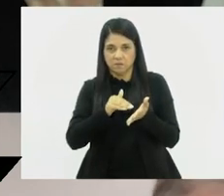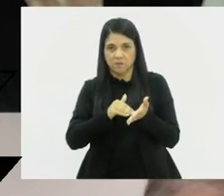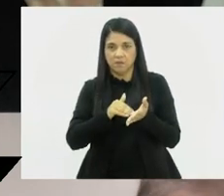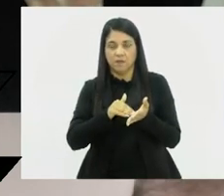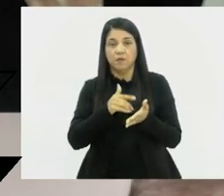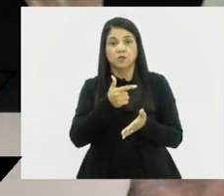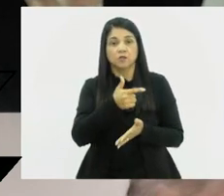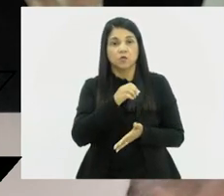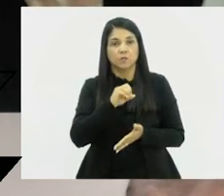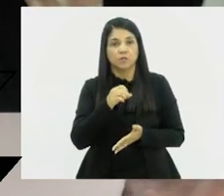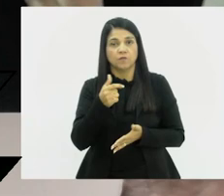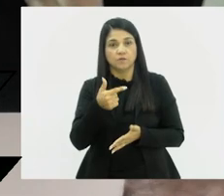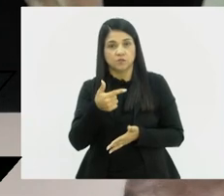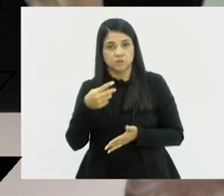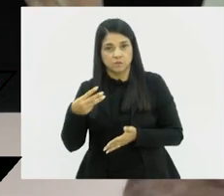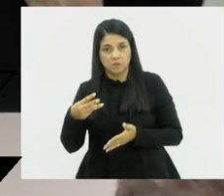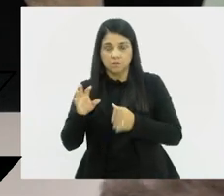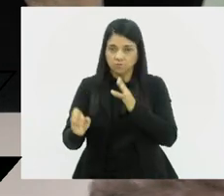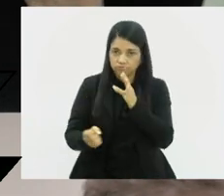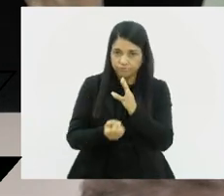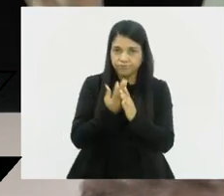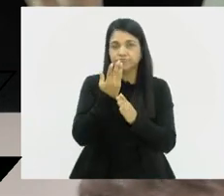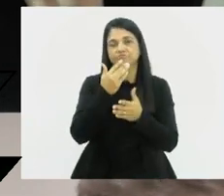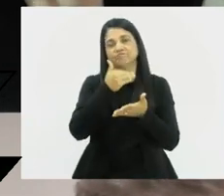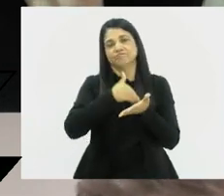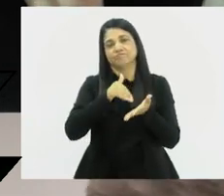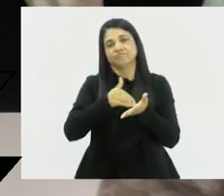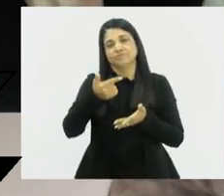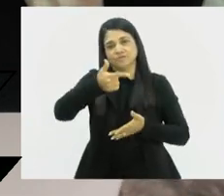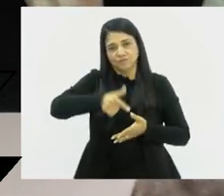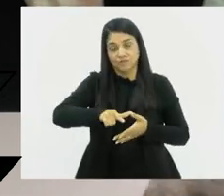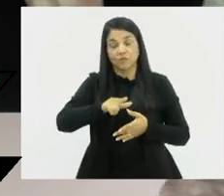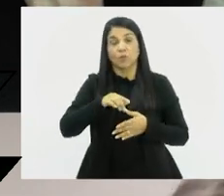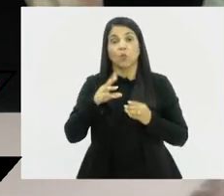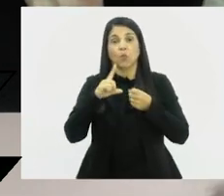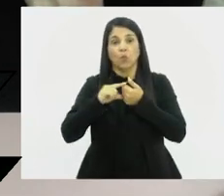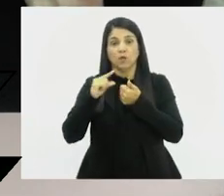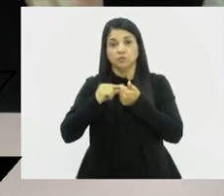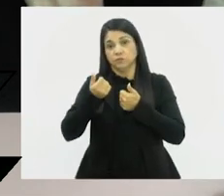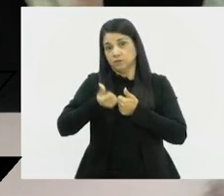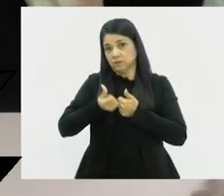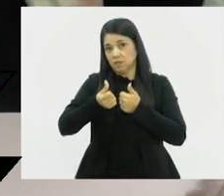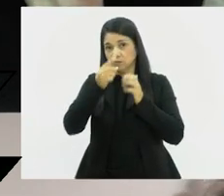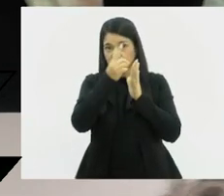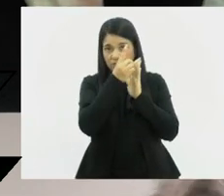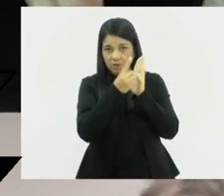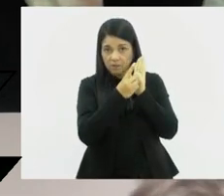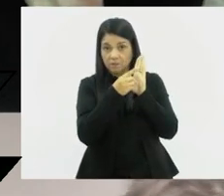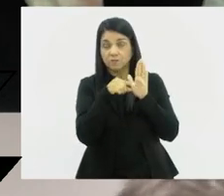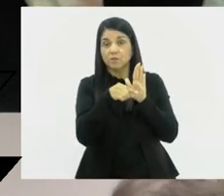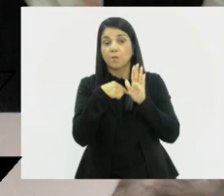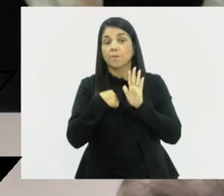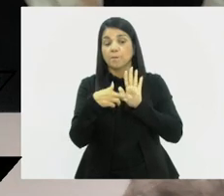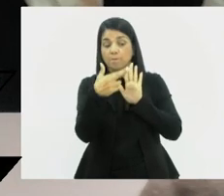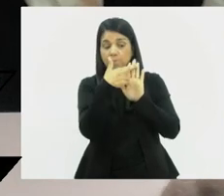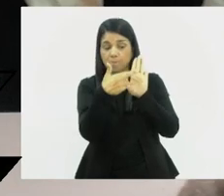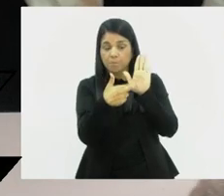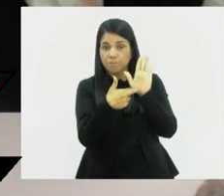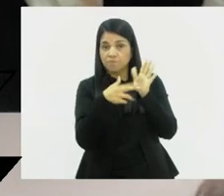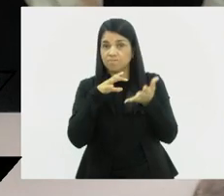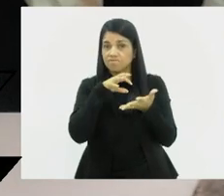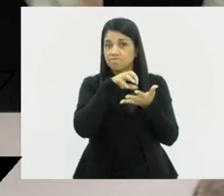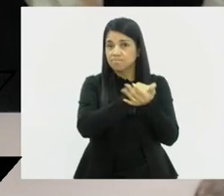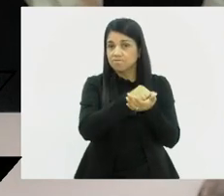2023, a sua recriação. O artigo 6º do decreto, ele prevê lá o registro